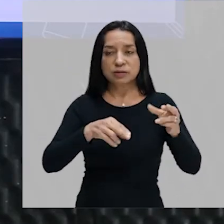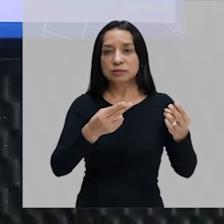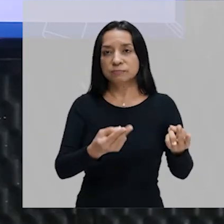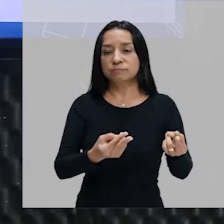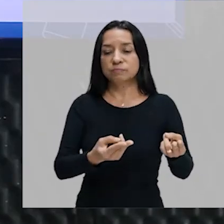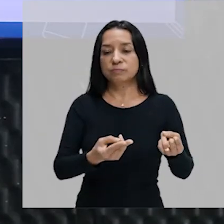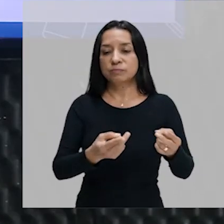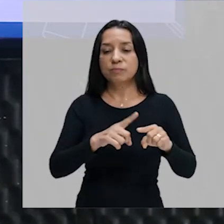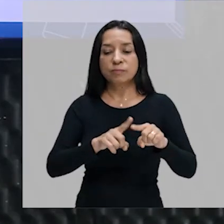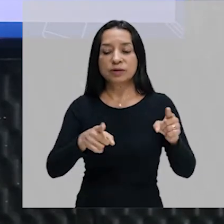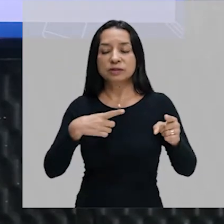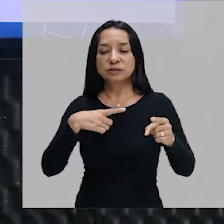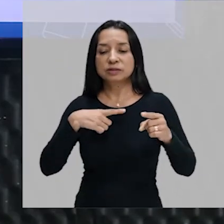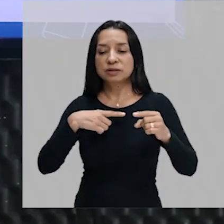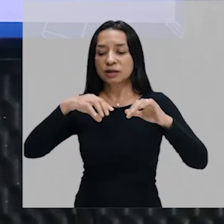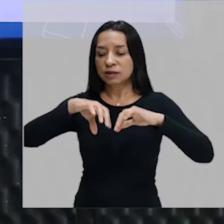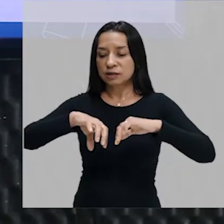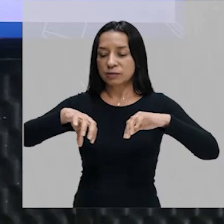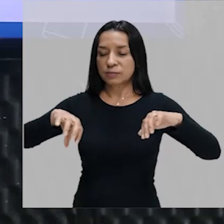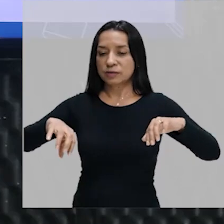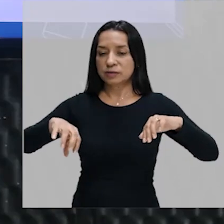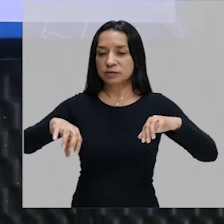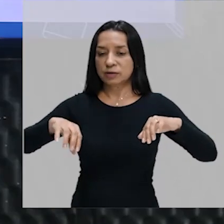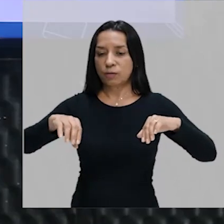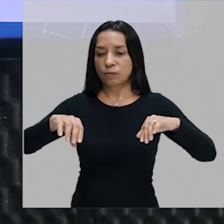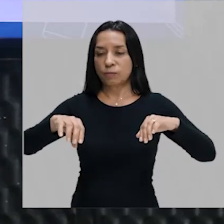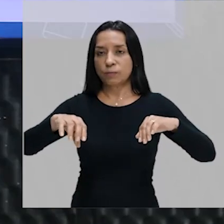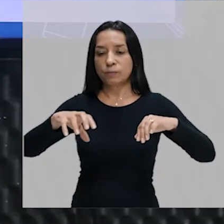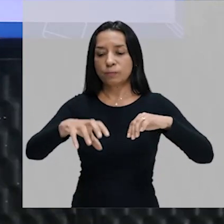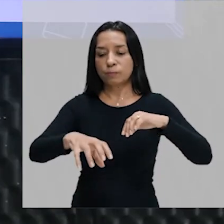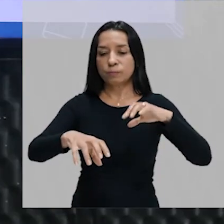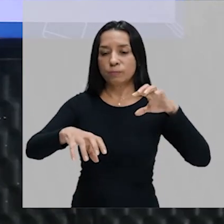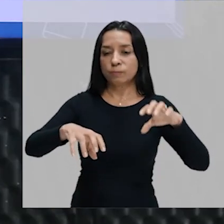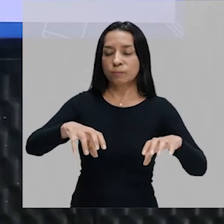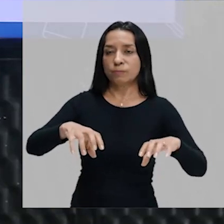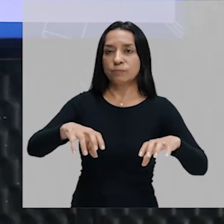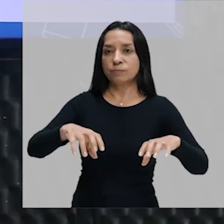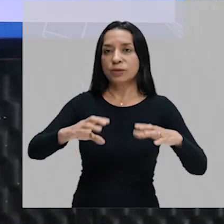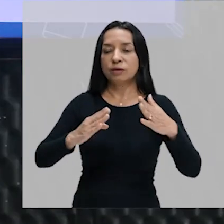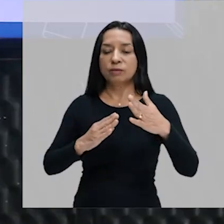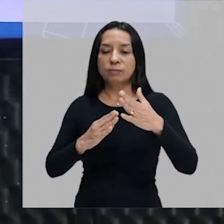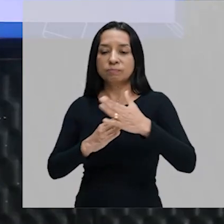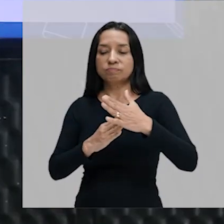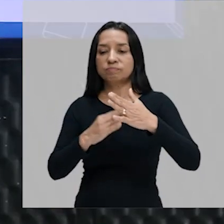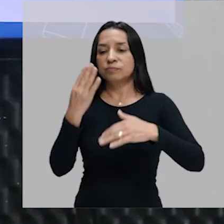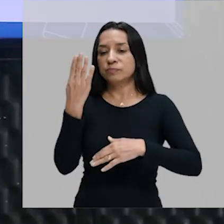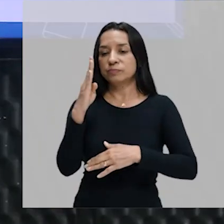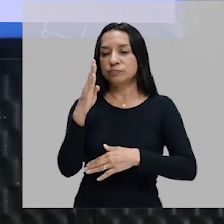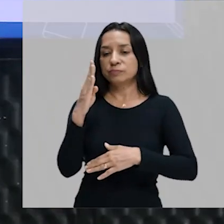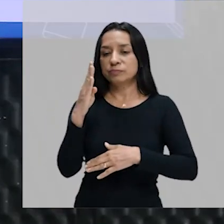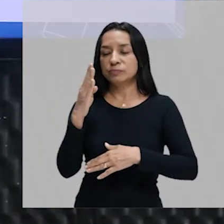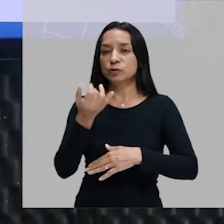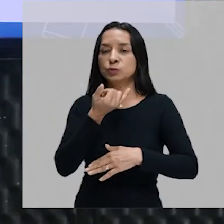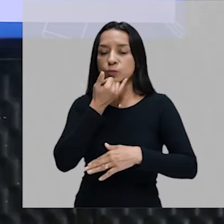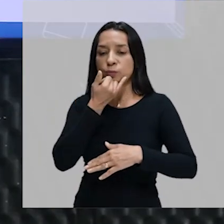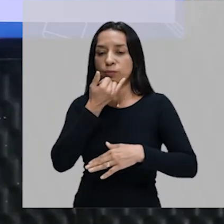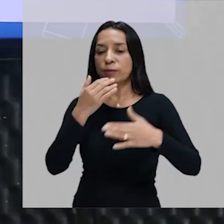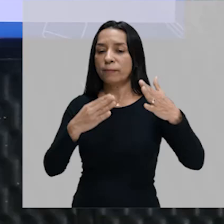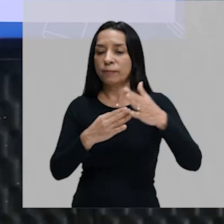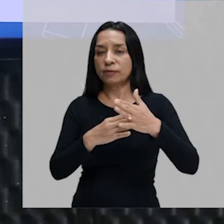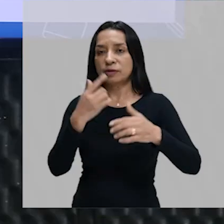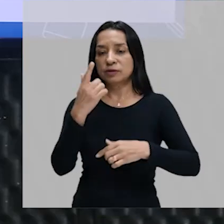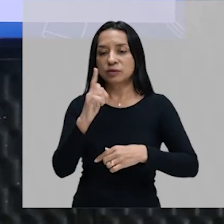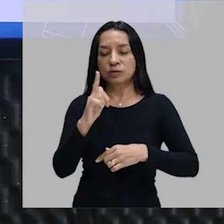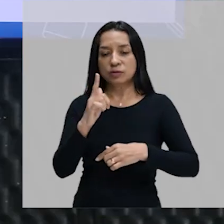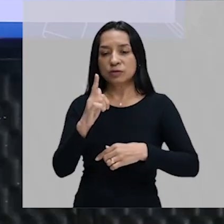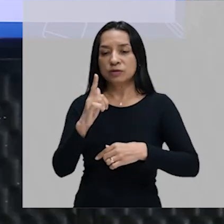a separação desse grupo inicial em dois grupos. Então, a barreira geográfica vai fazer com que esses dois grupos vivam